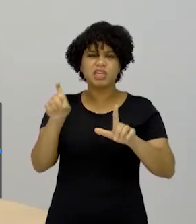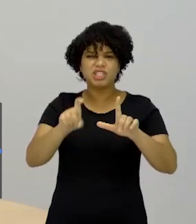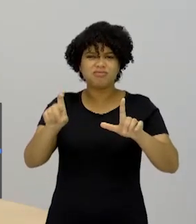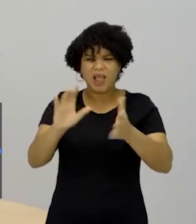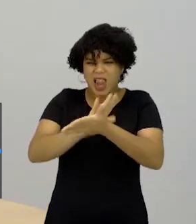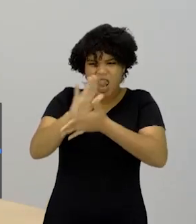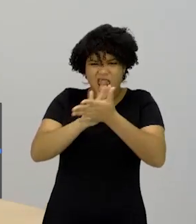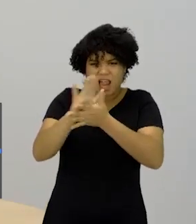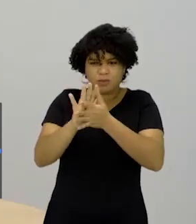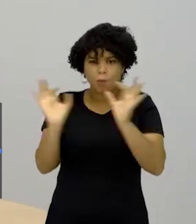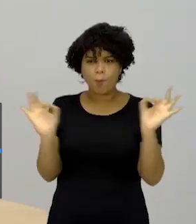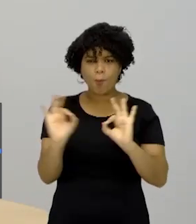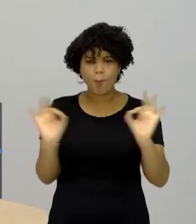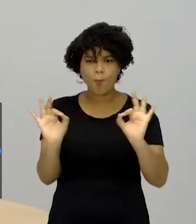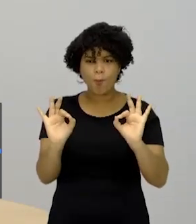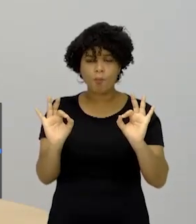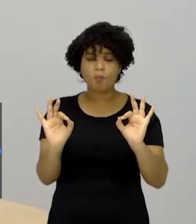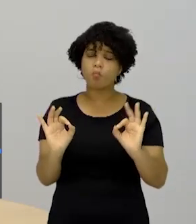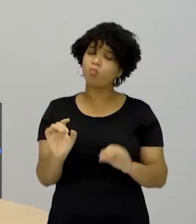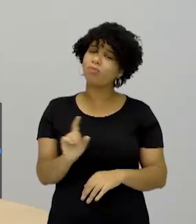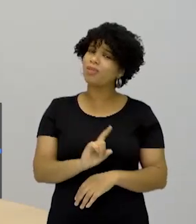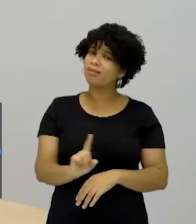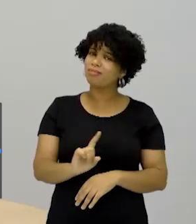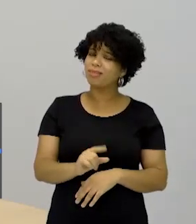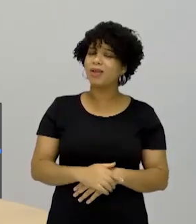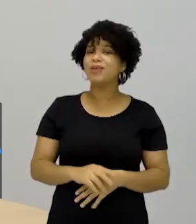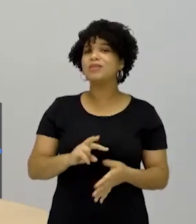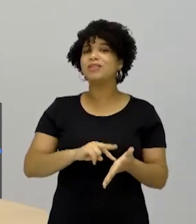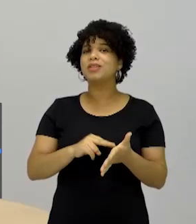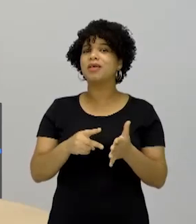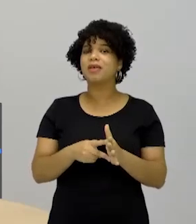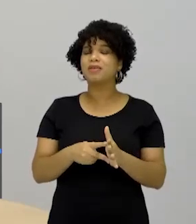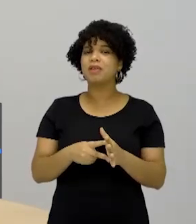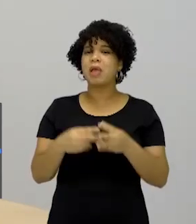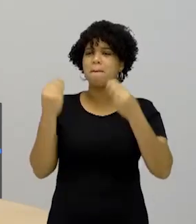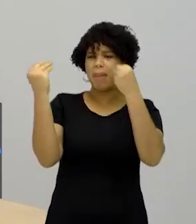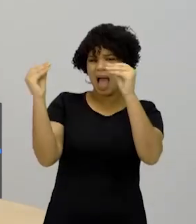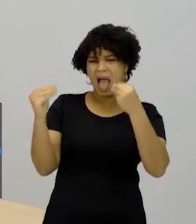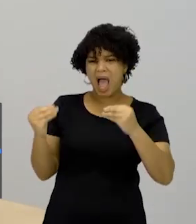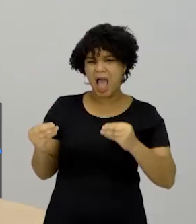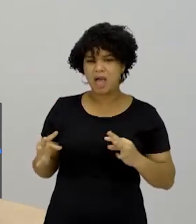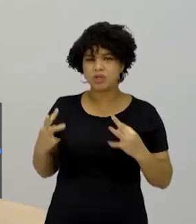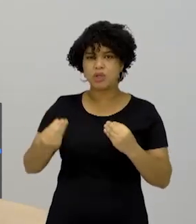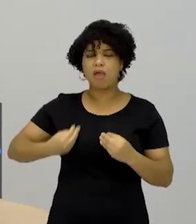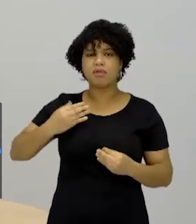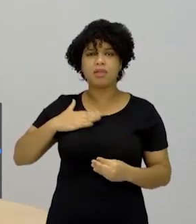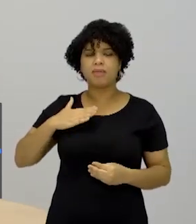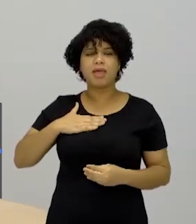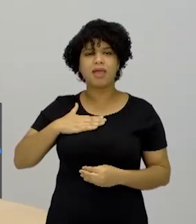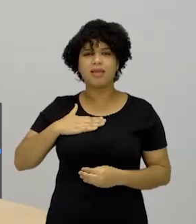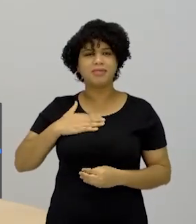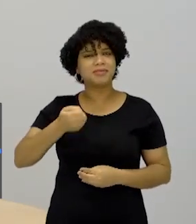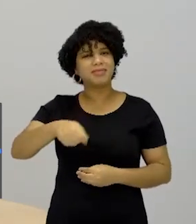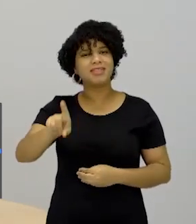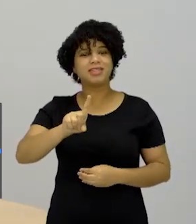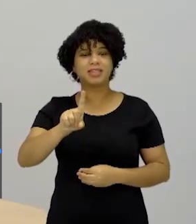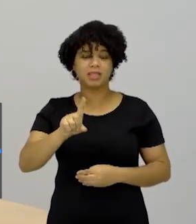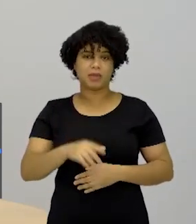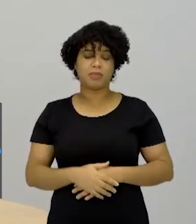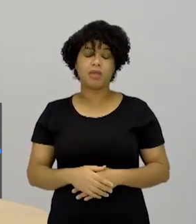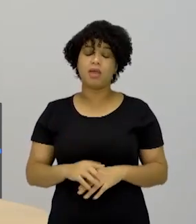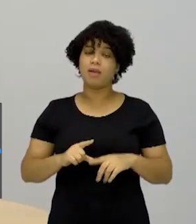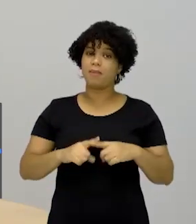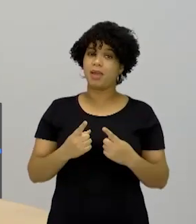de expor publicamente suas escolhas e sua vida como algo natural. Claro, se a vida da pessoa se